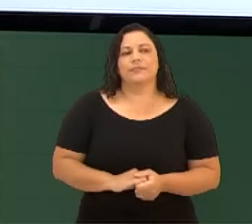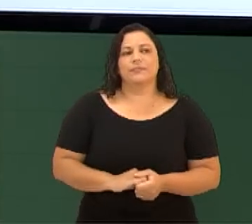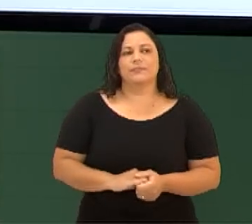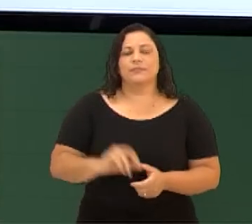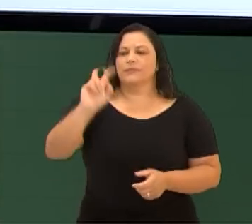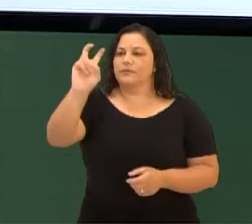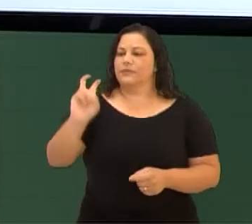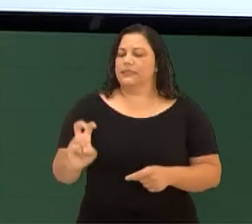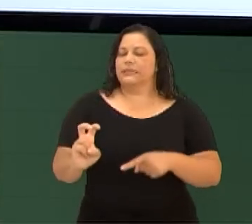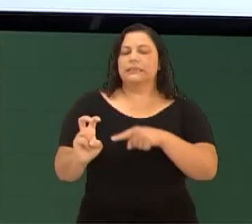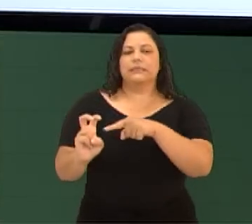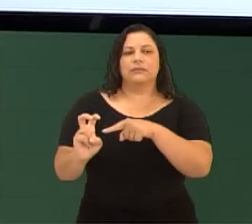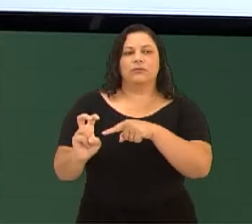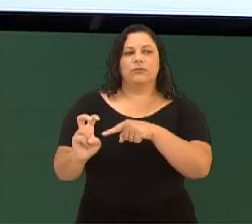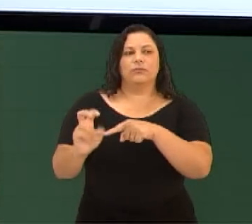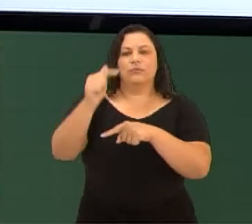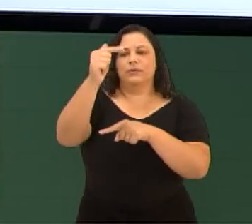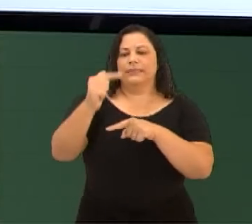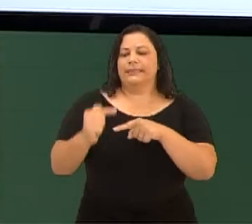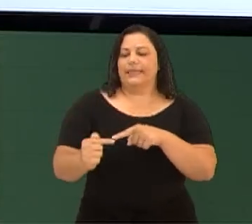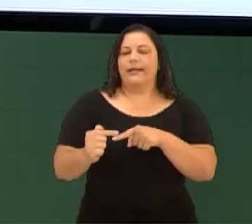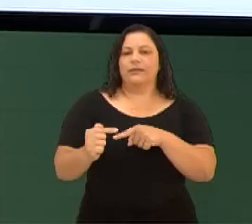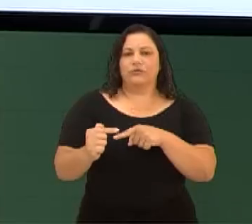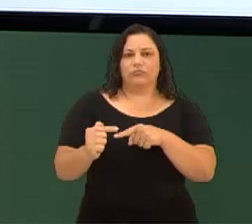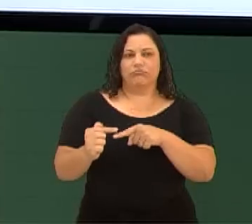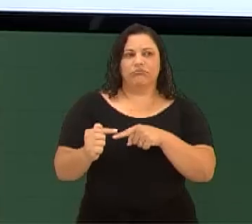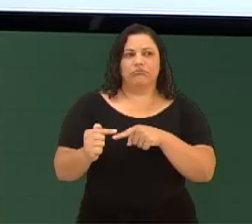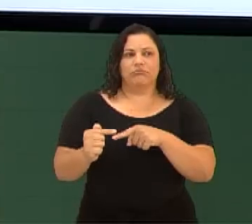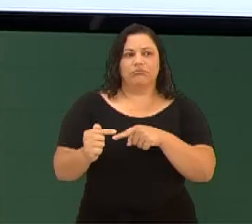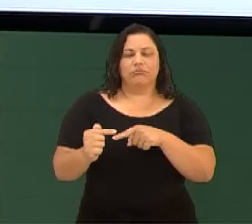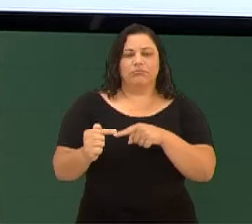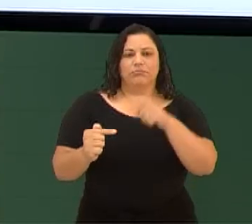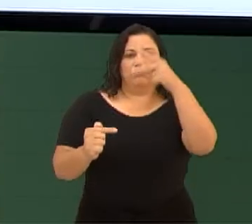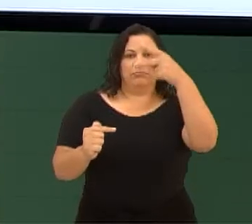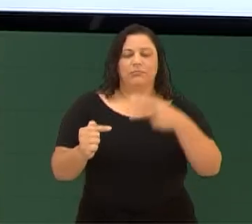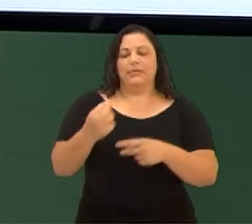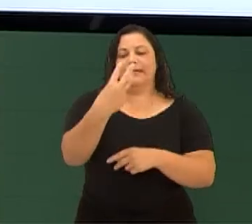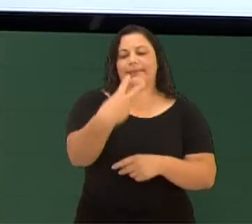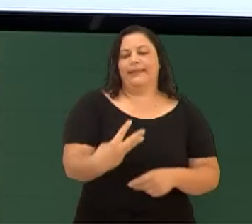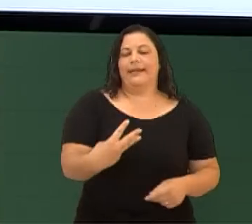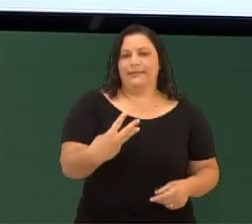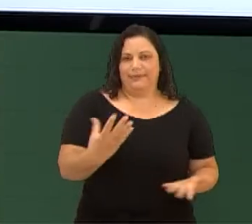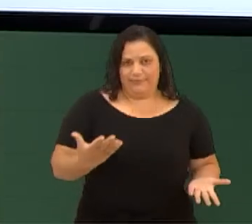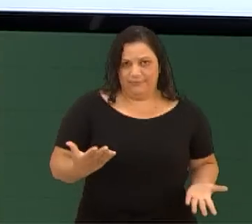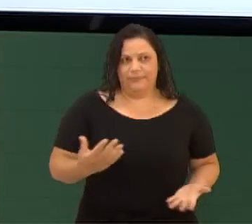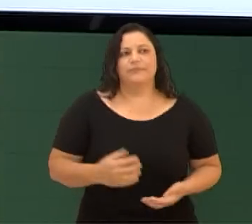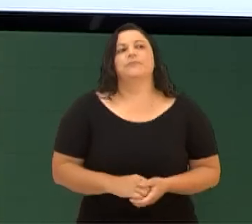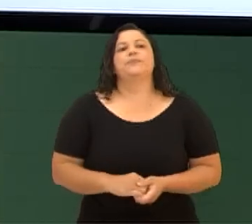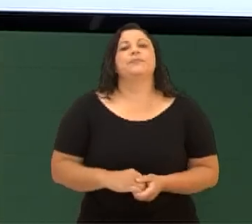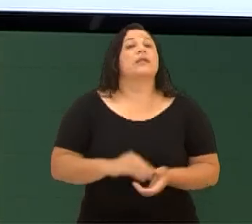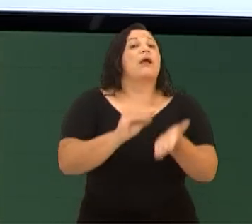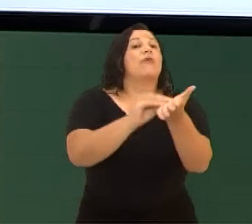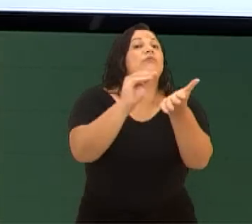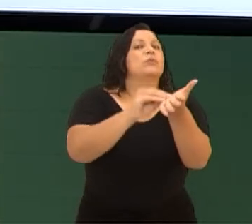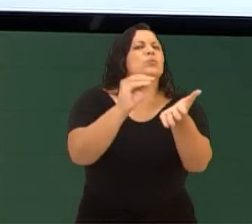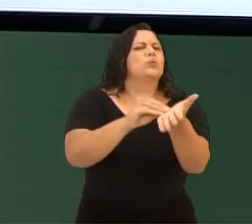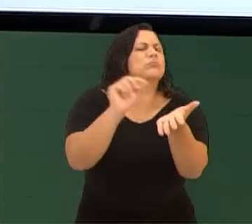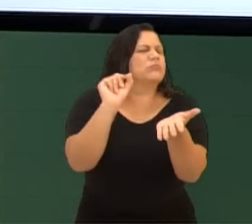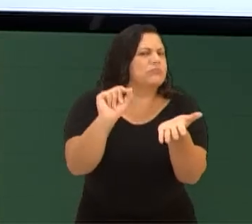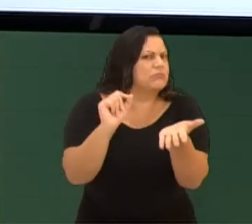nada, 5. 7 mais 0, 7. E 3 com nada, 3. Faltou o